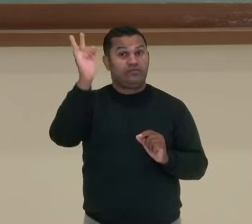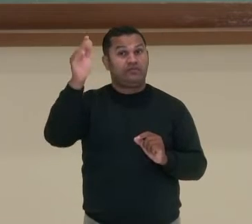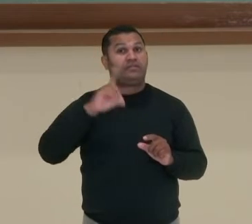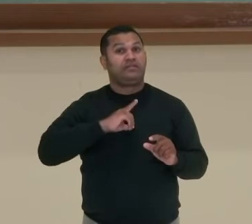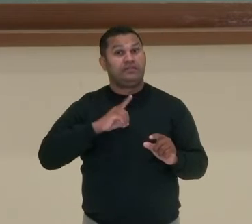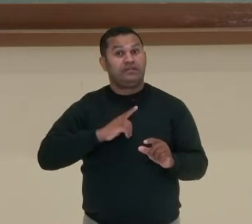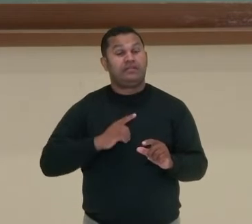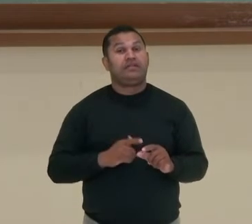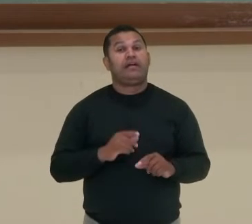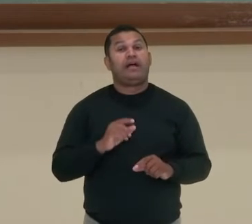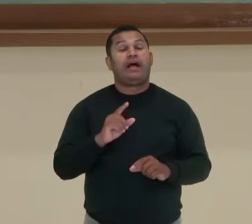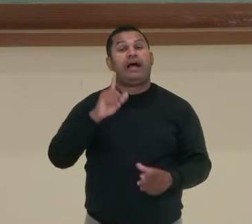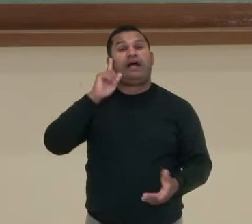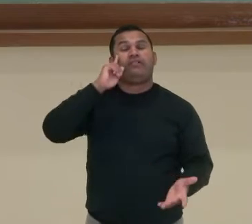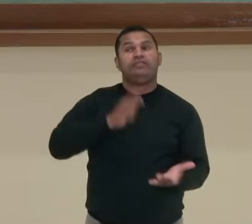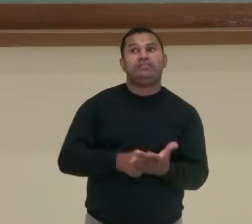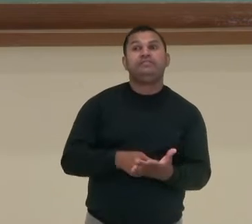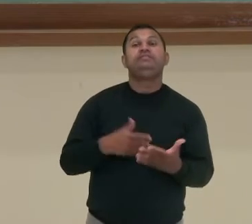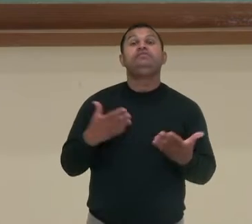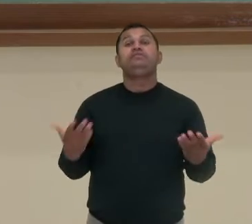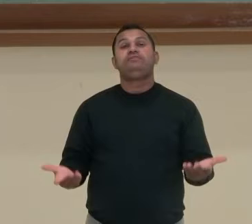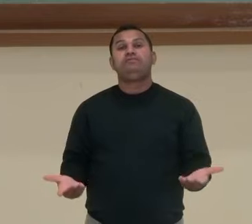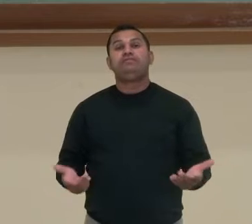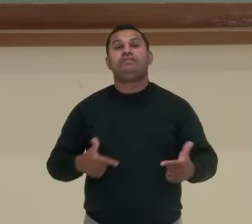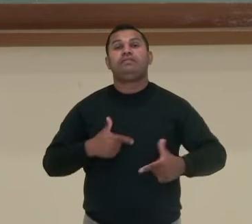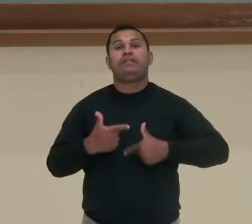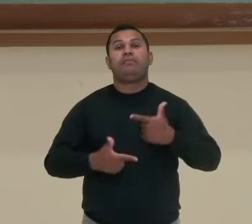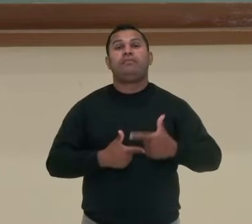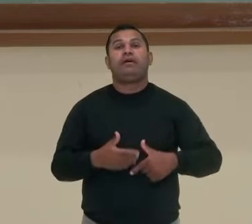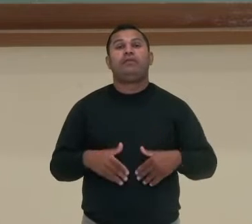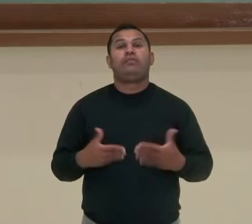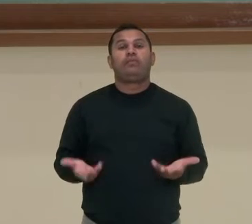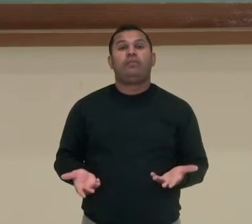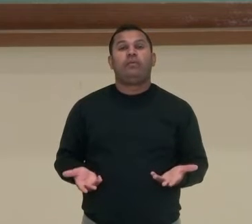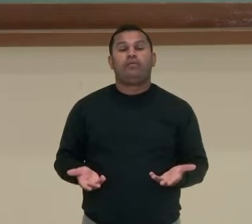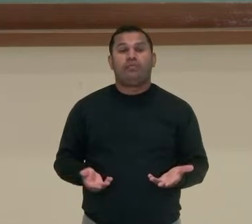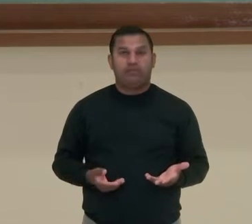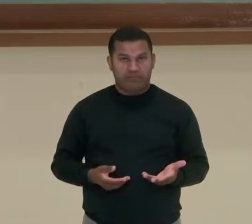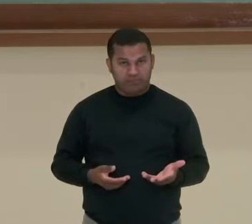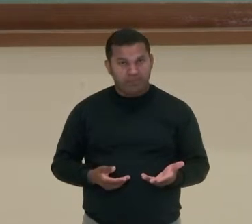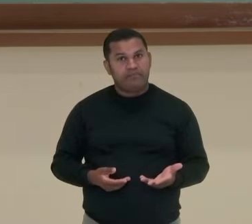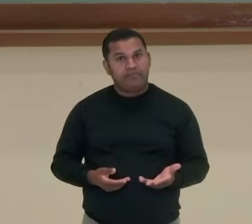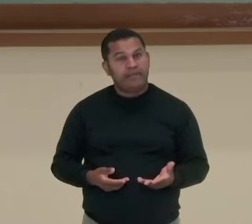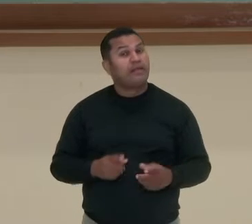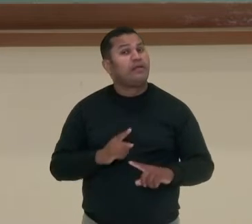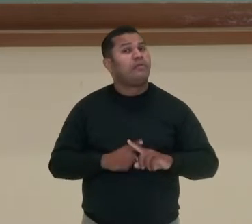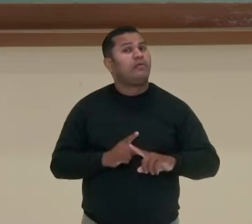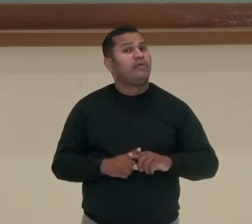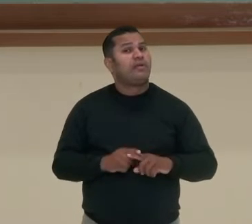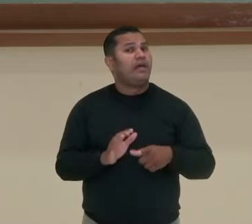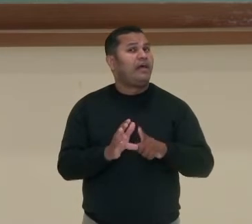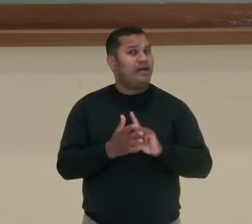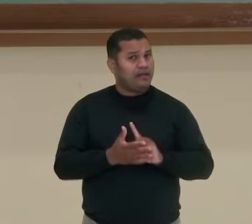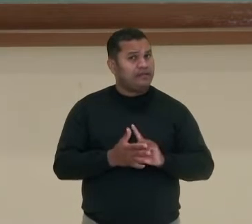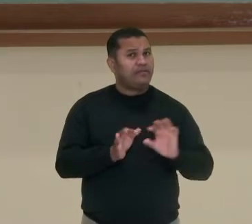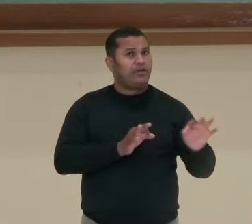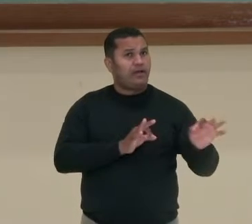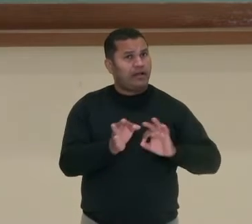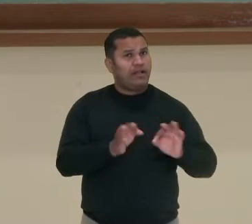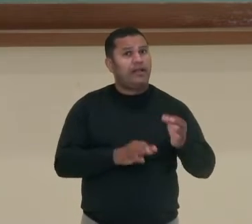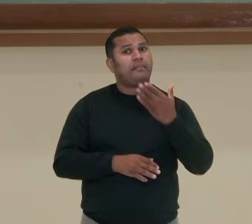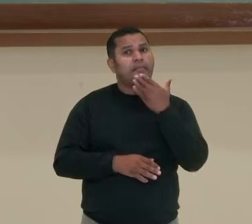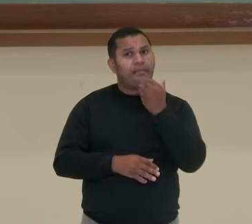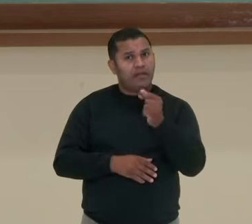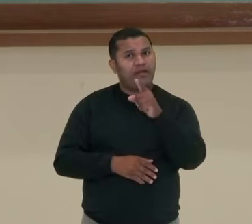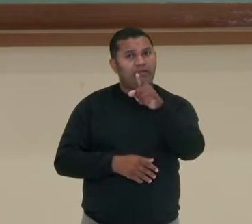decidir sobre qual a profissão, sobre o futuro de vocês. Por que não aliar estudo e profissão?